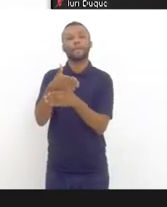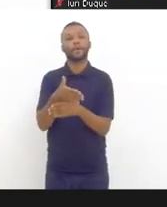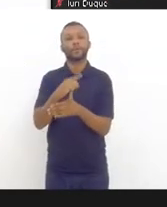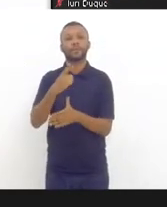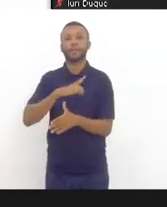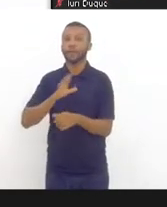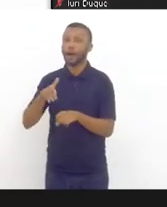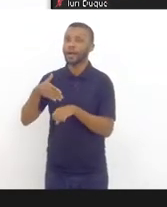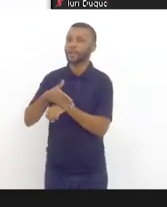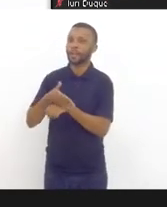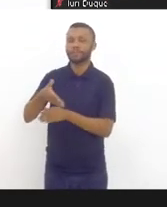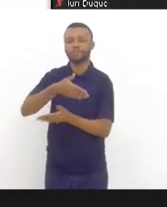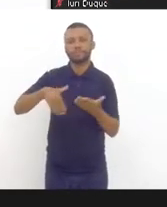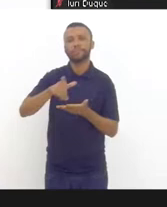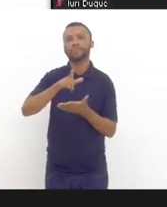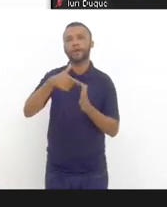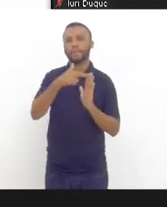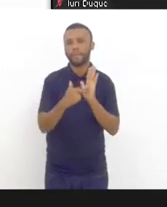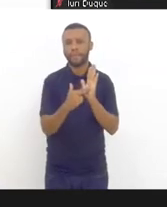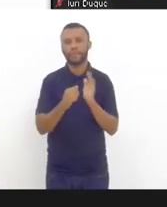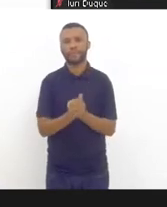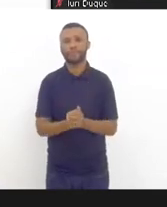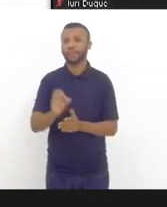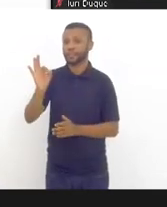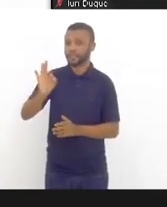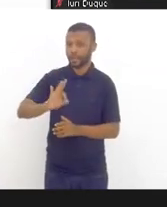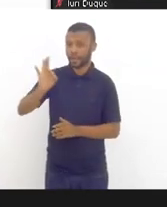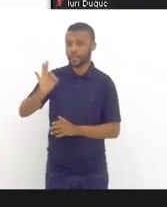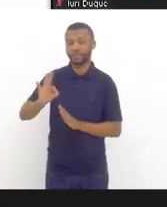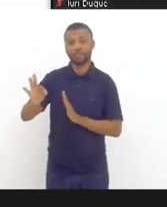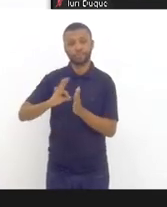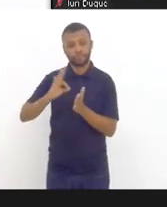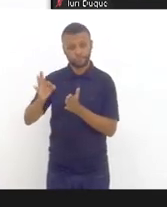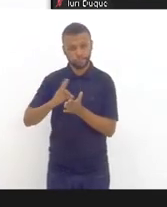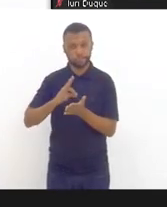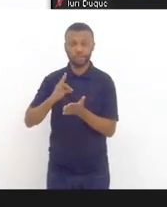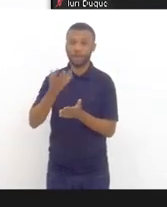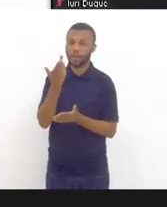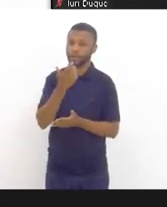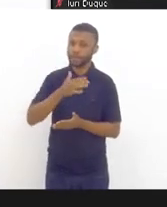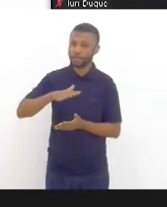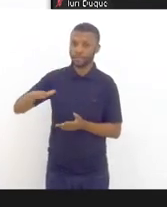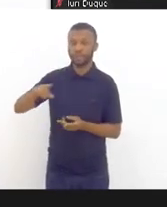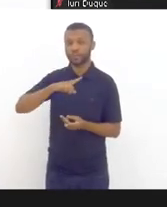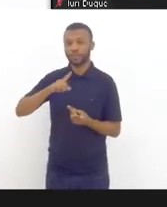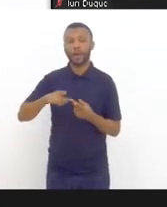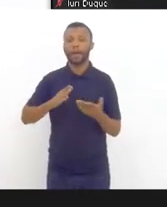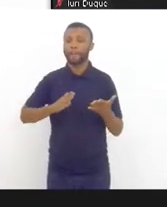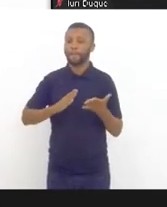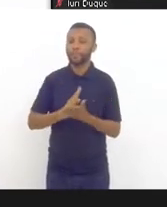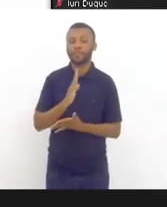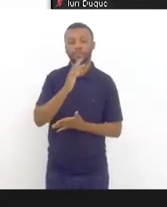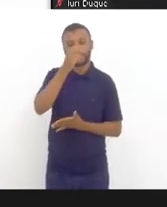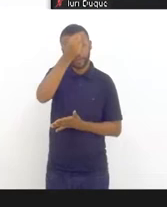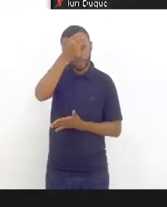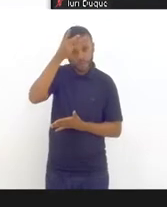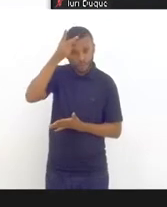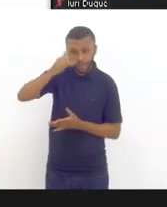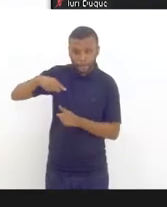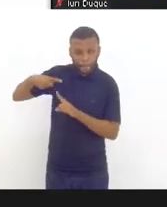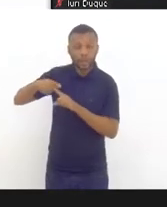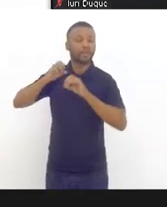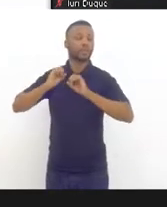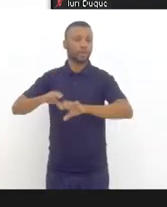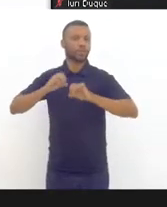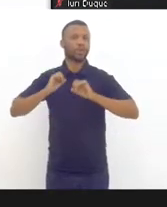acesso dois critérios ali: taxa líquida de matrículas em educação infantil e proporção de alunos de rede municipal em educação